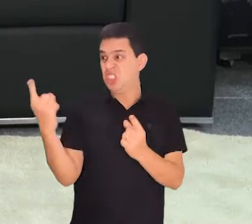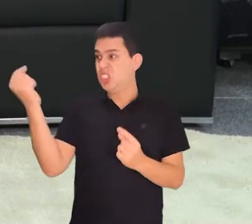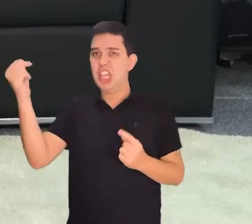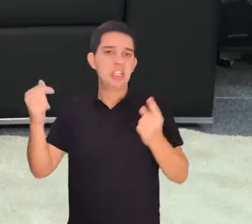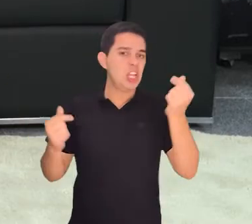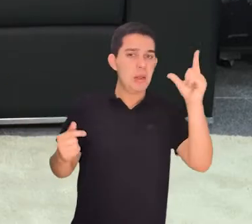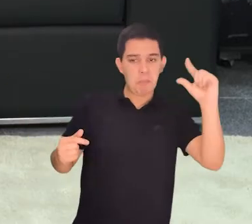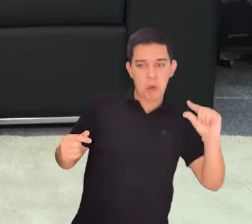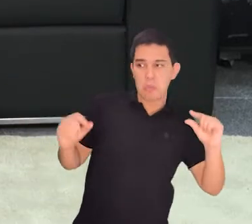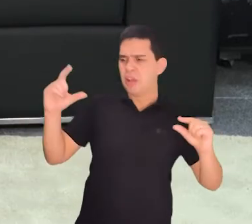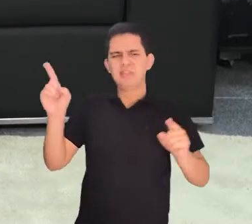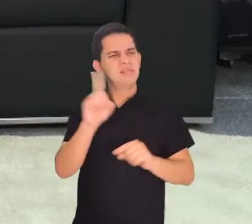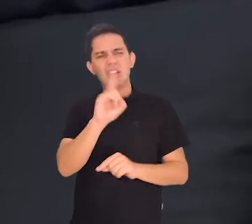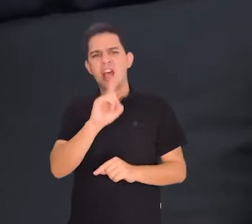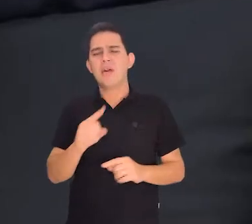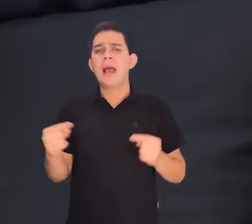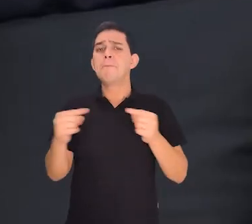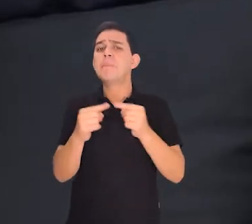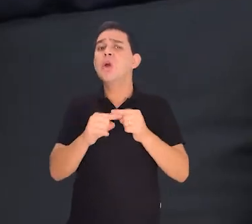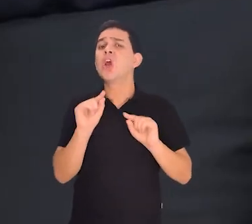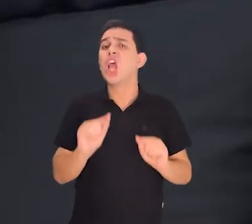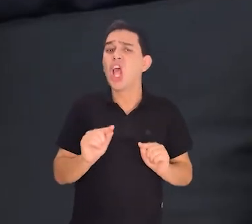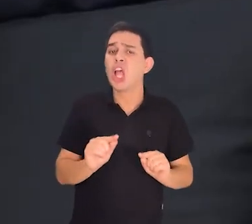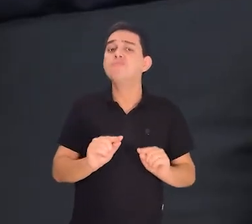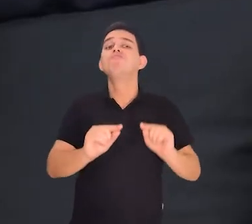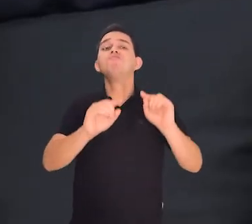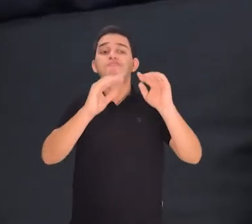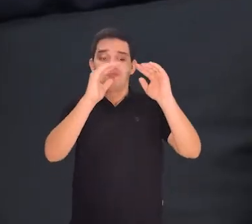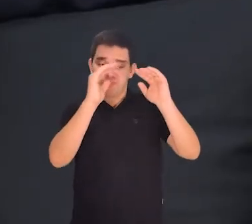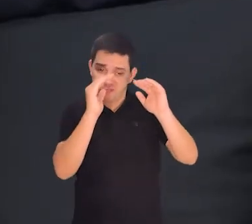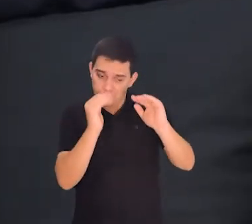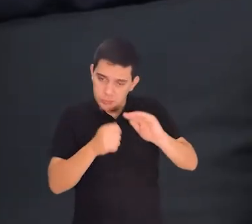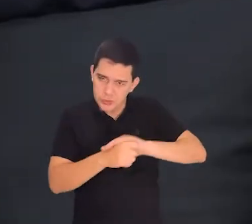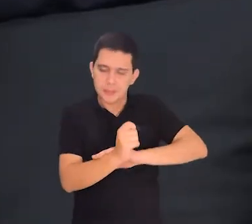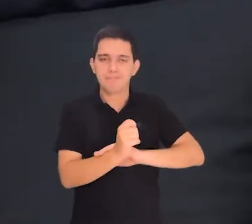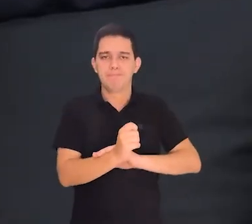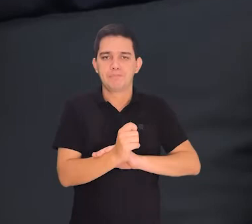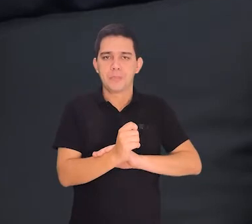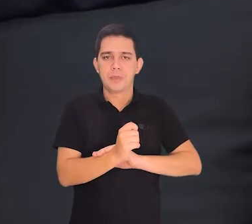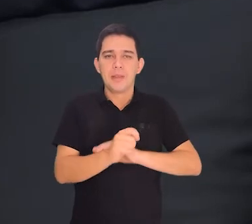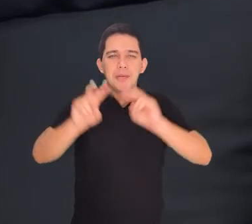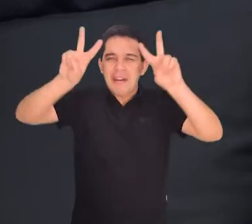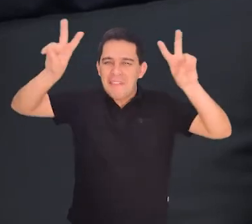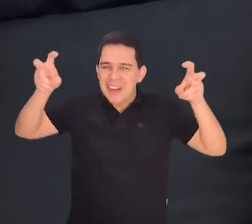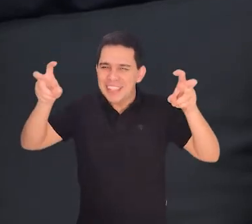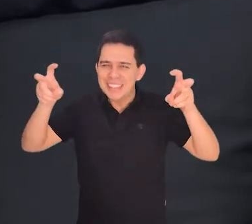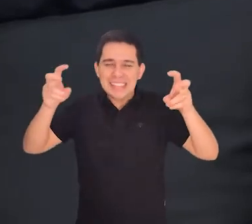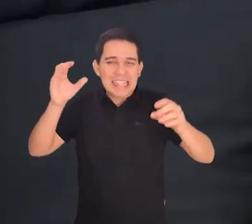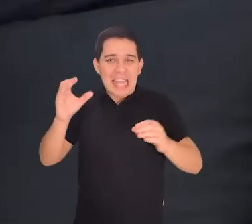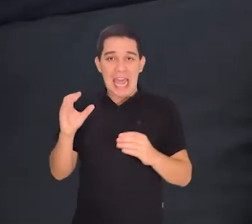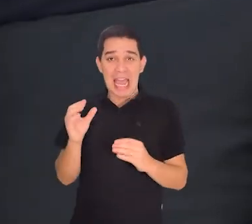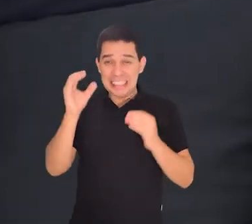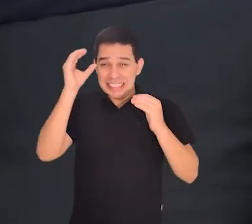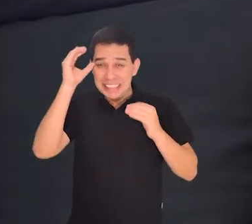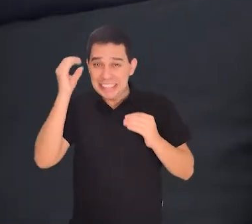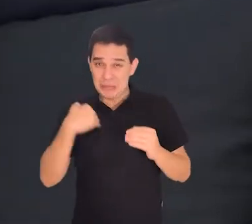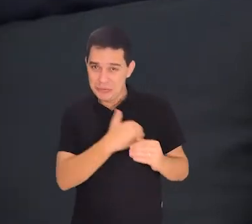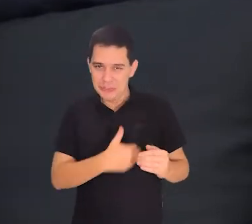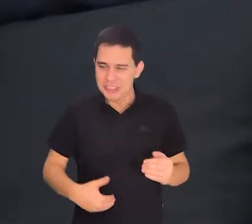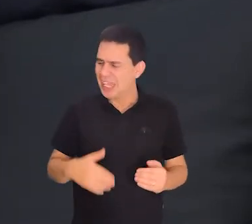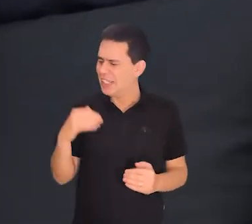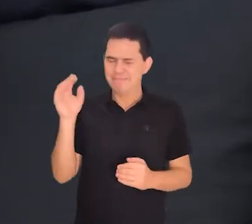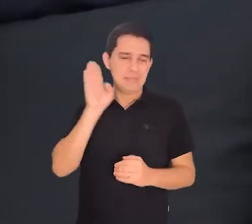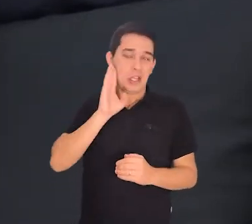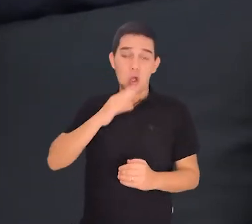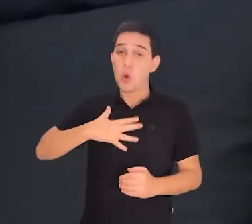ideal. Os chineses têm uma frase que eu acho muito legal, que é o melhor momento para se plantar uma árvore foi há 10 anos atrás. O segundo